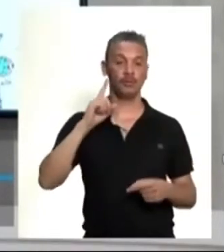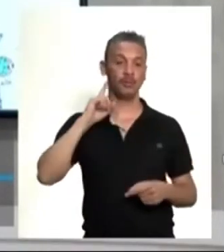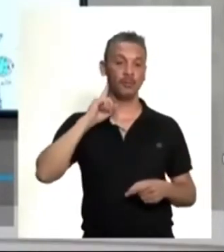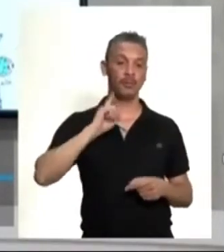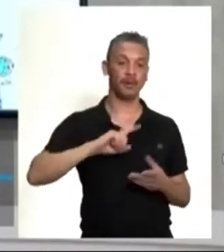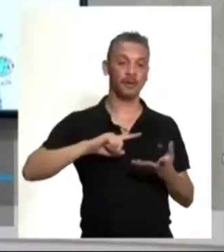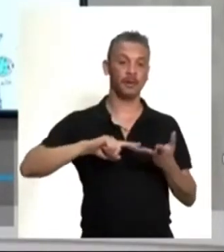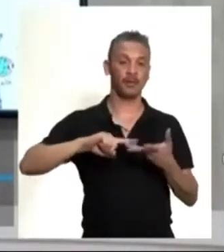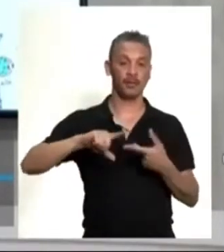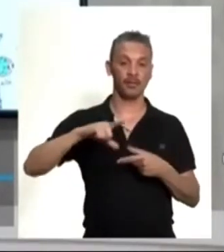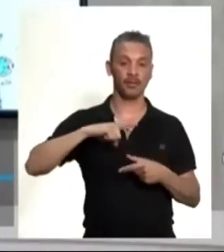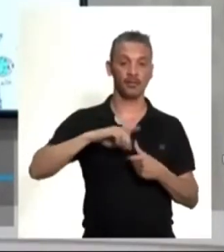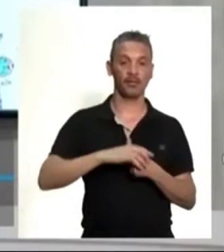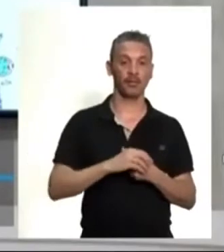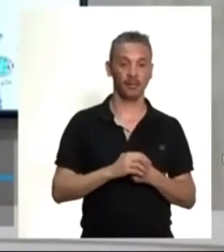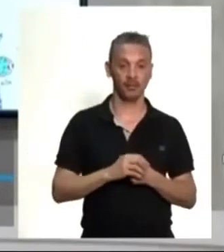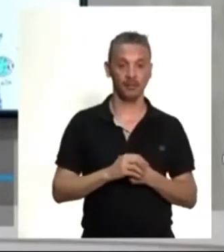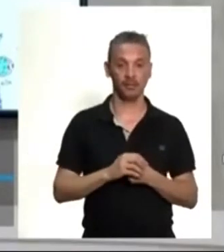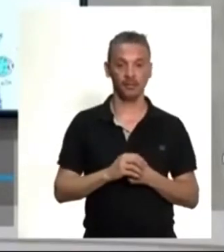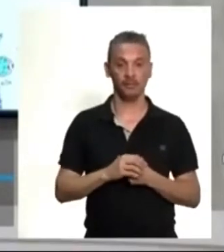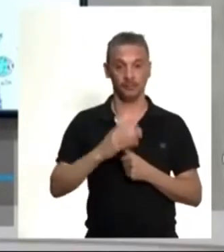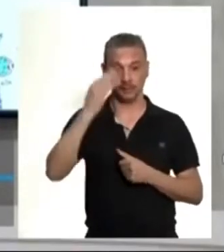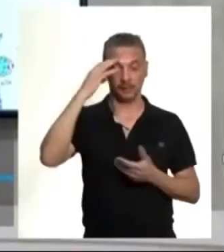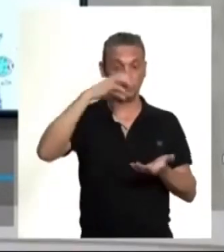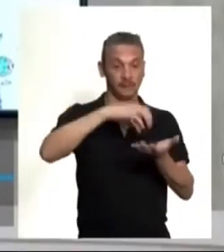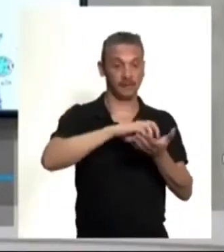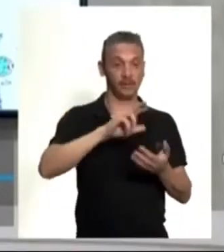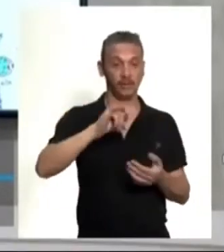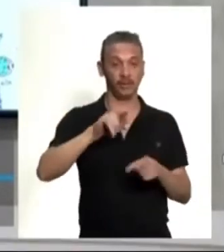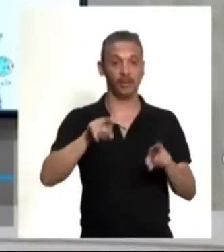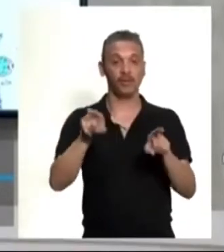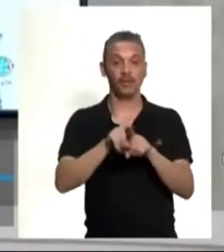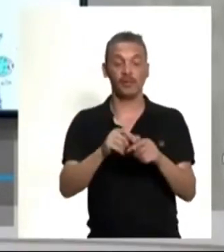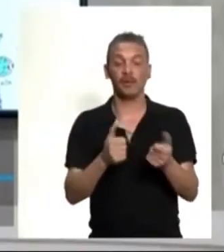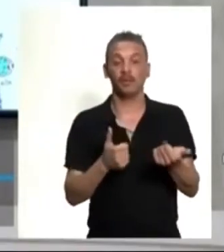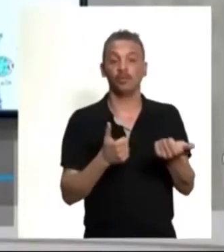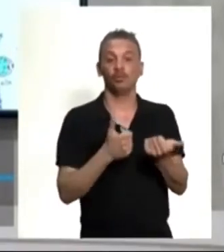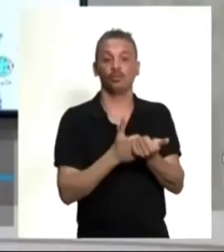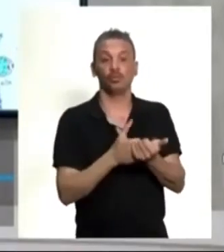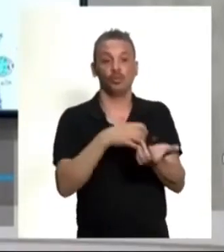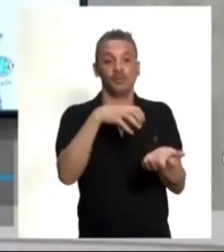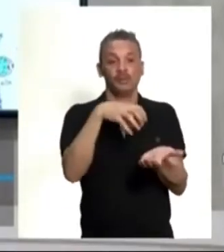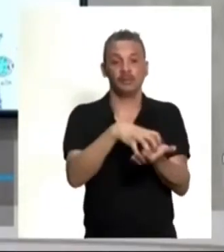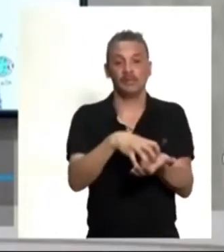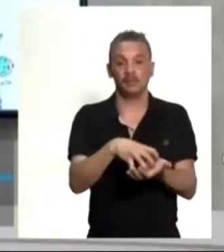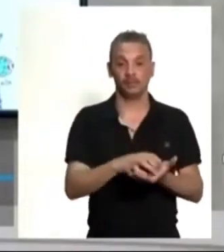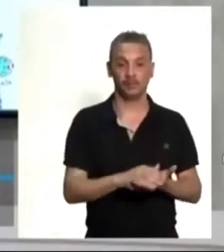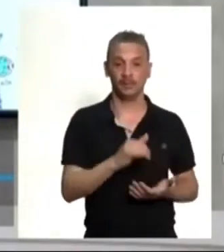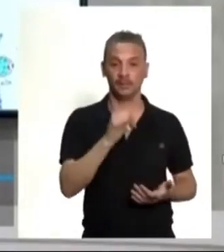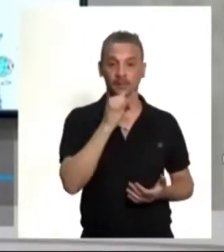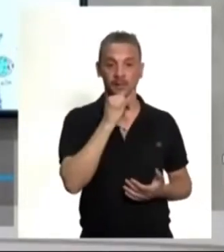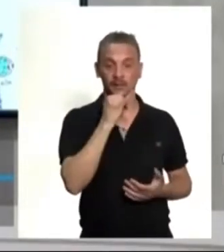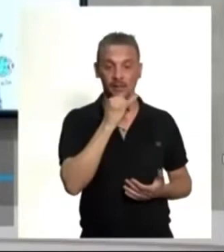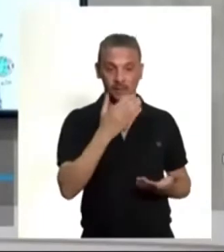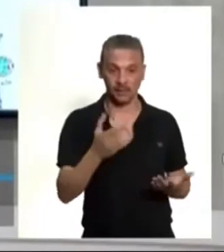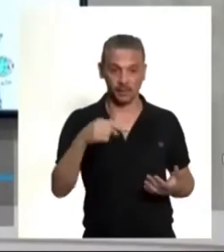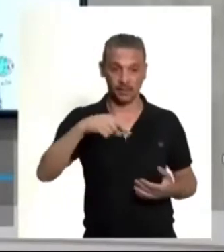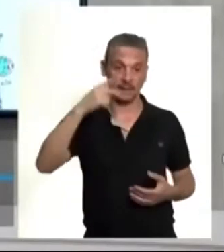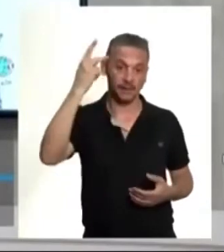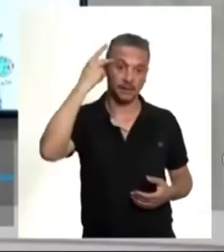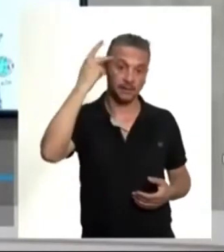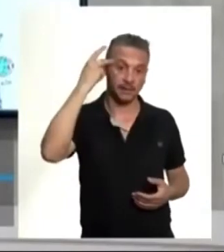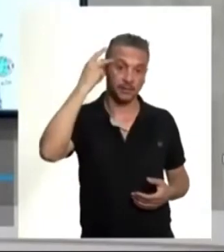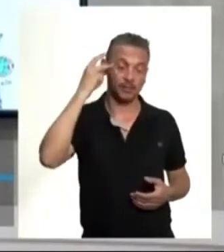Minas. Ribeirão Preto é um centro regional. E existem aí os subcentros regionais. Né? Olhando para o estado de São